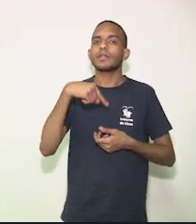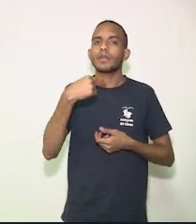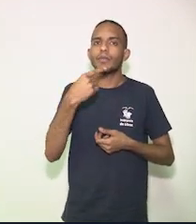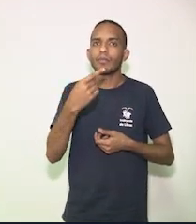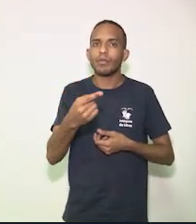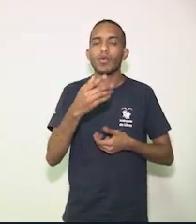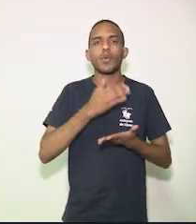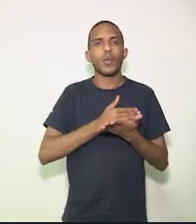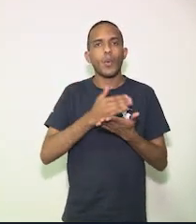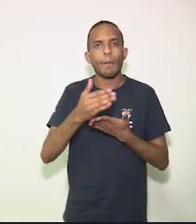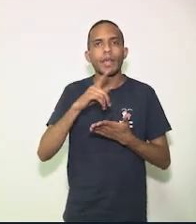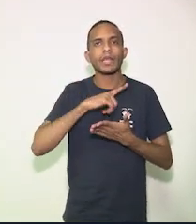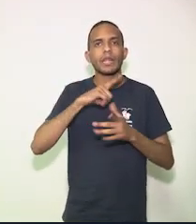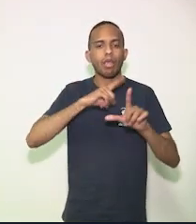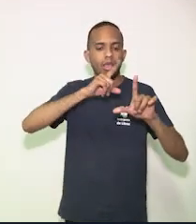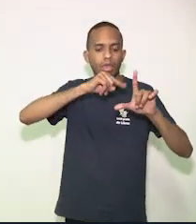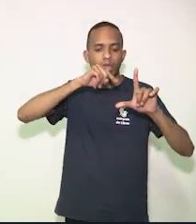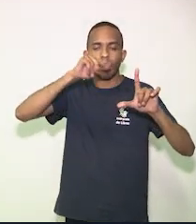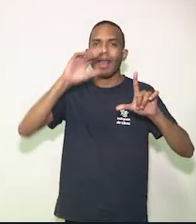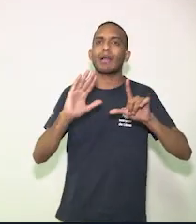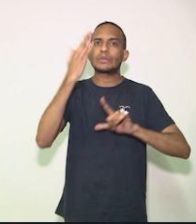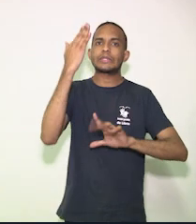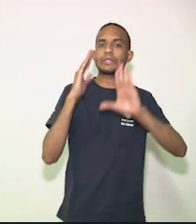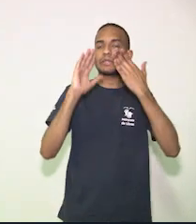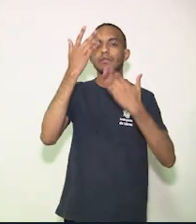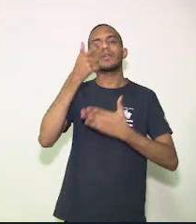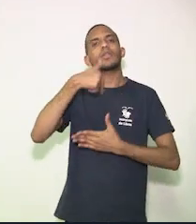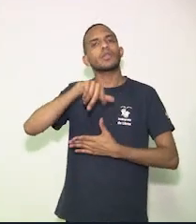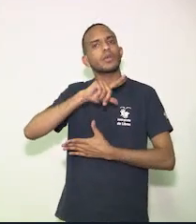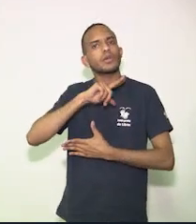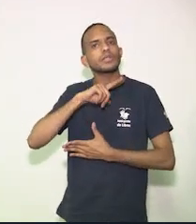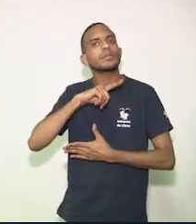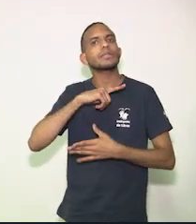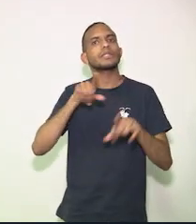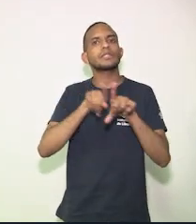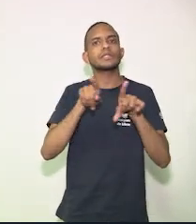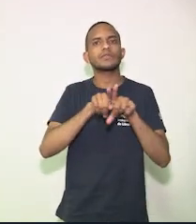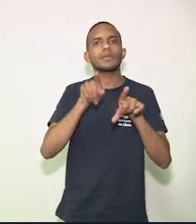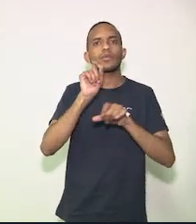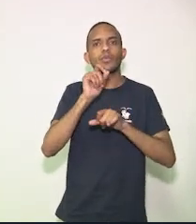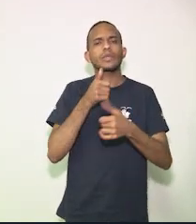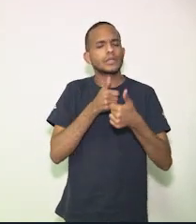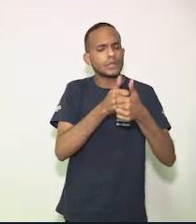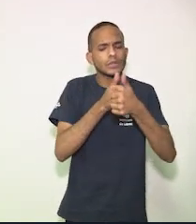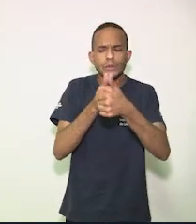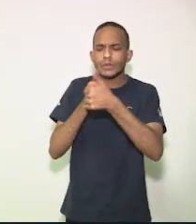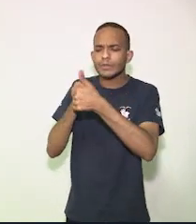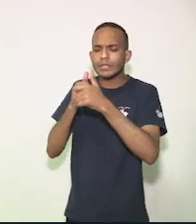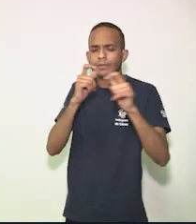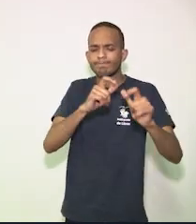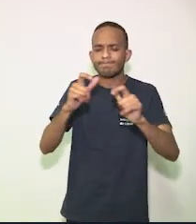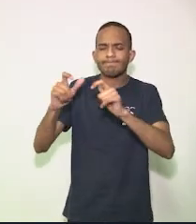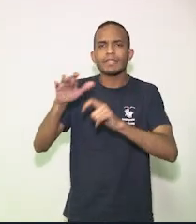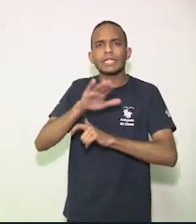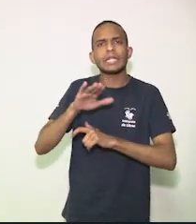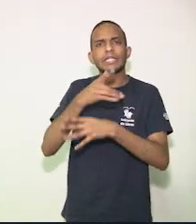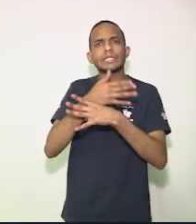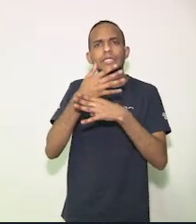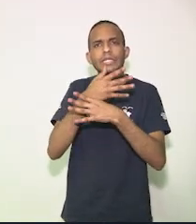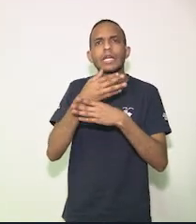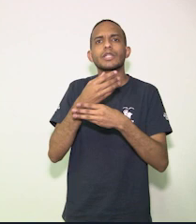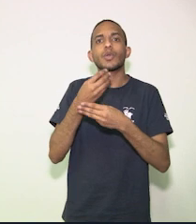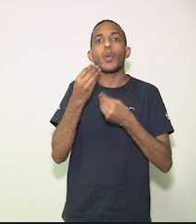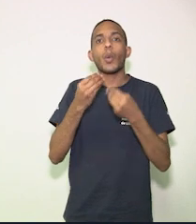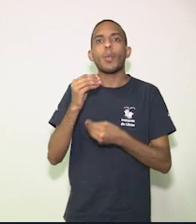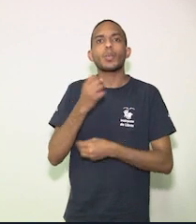Logo em seguida, quando começa a ter a elevação do número de casos, nós passamos a acompanhar os distritos da cidade